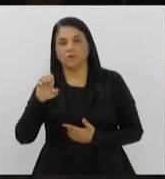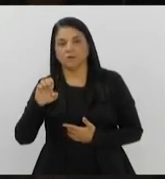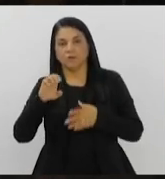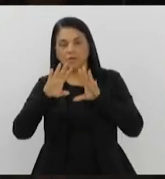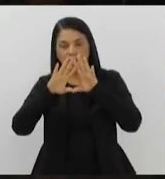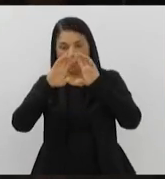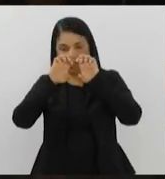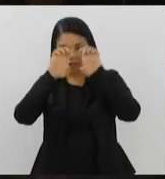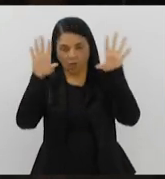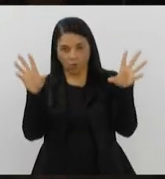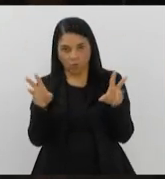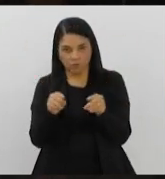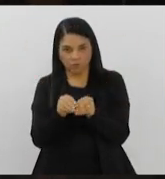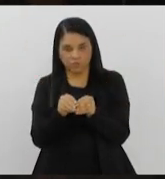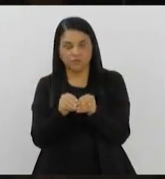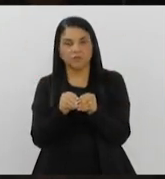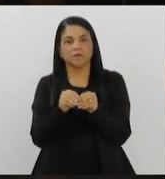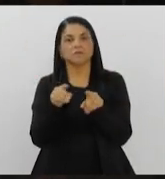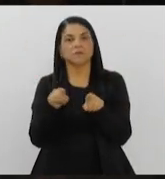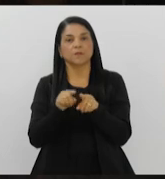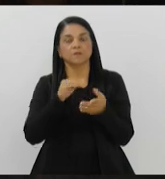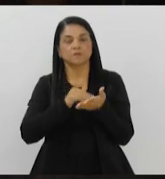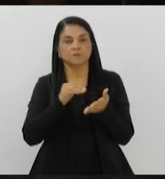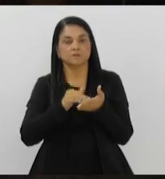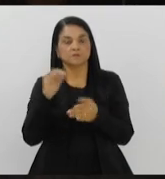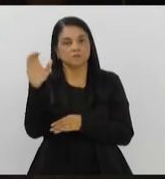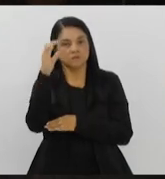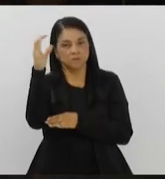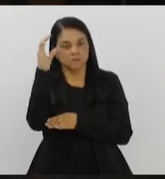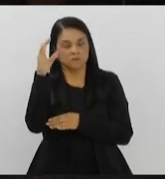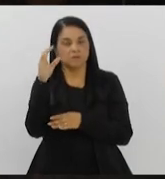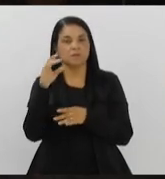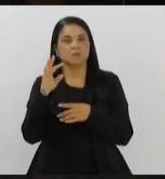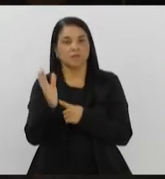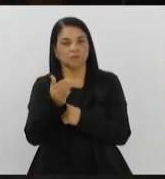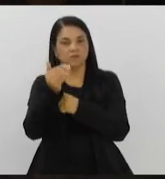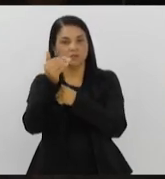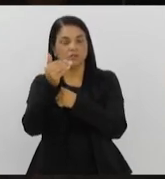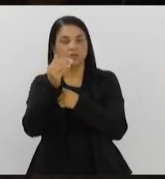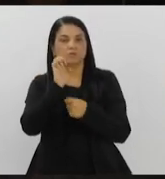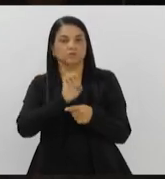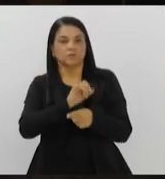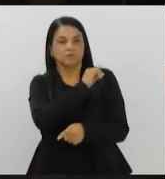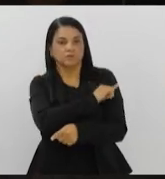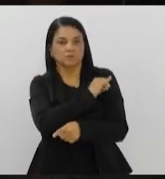da Secretaria de Ciência e Tecnologia do Estado do Rio de Janeiro e do município de Mesquita.